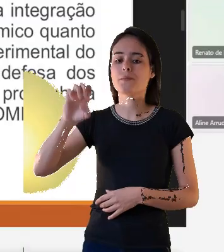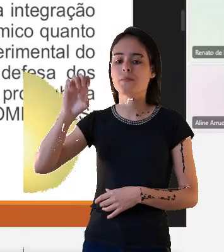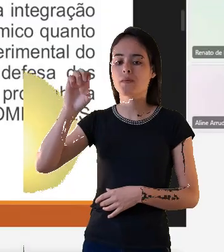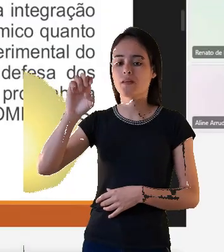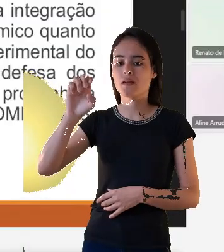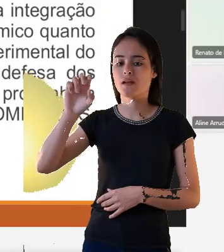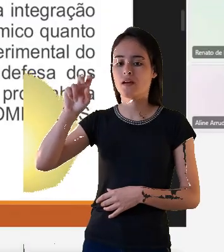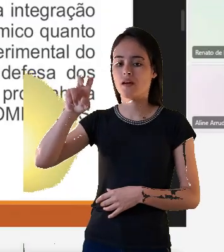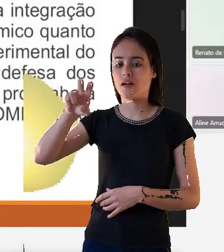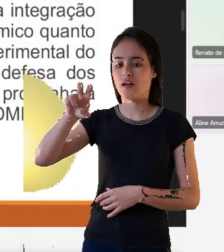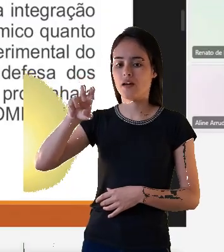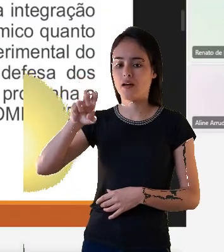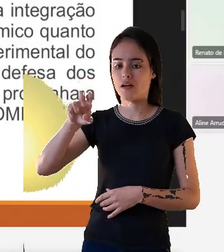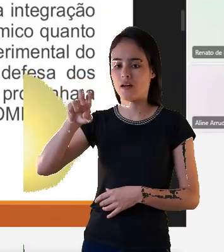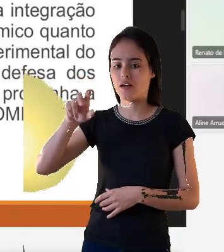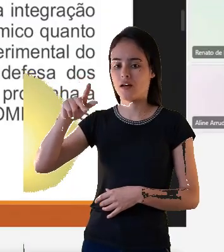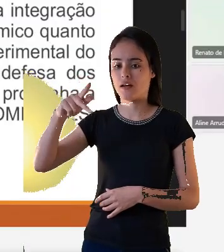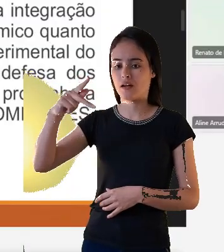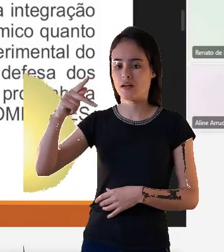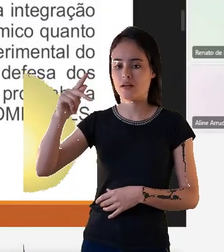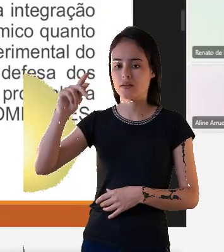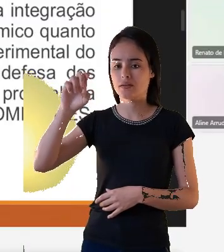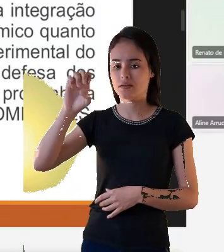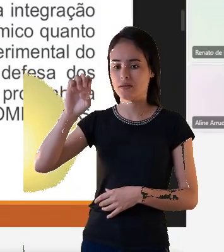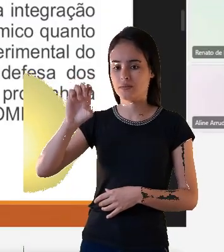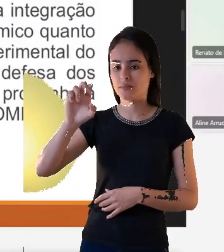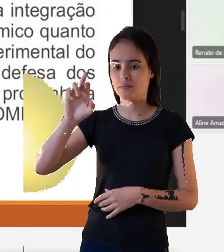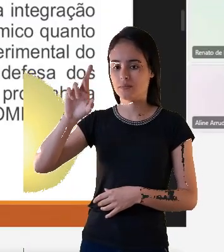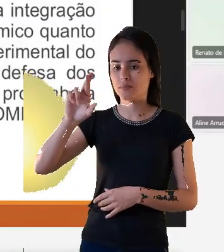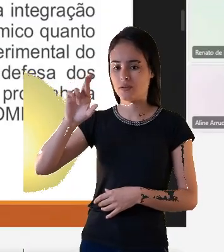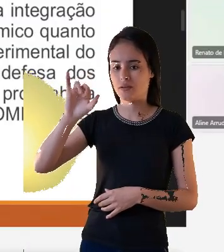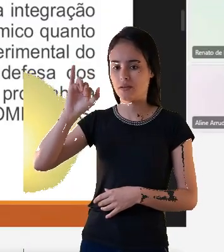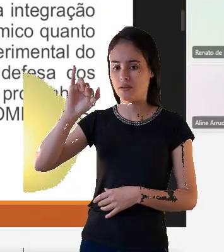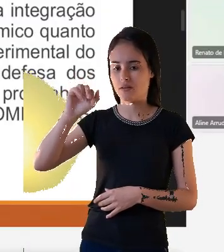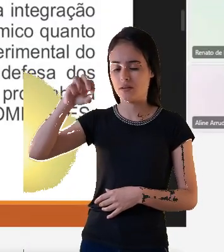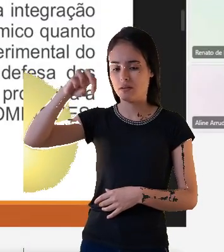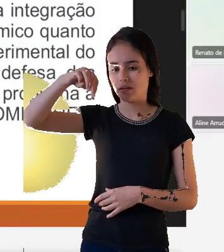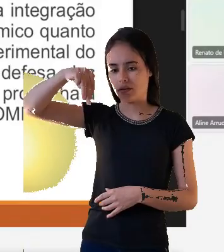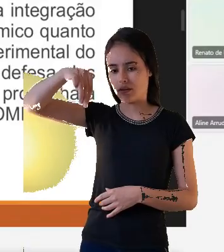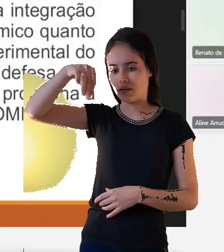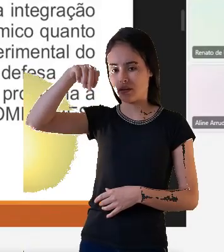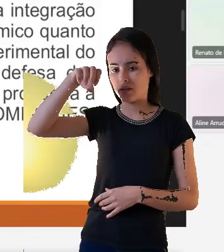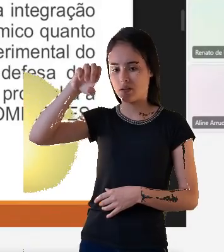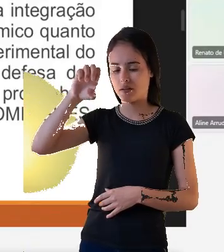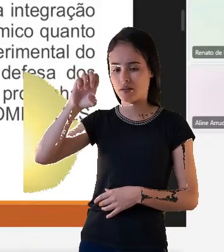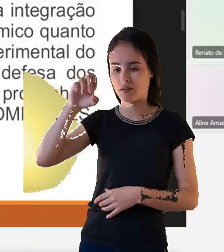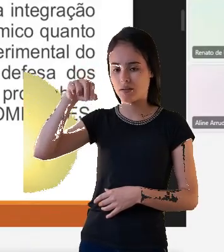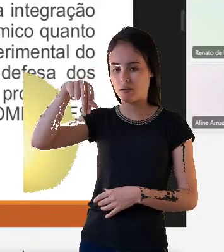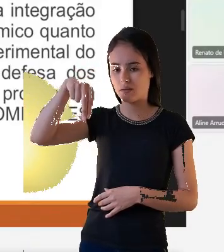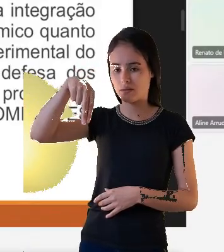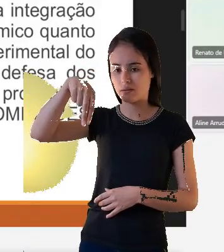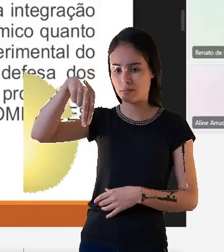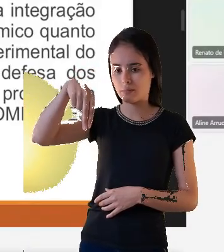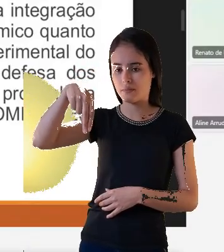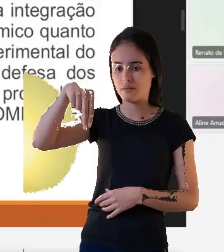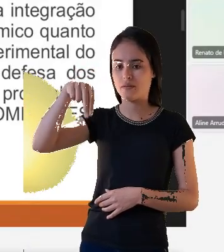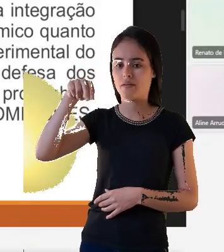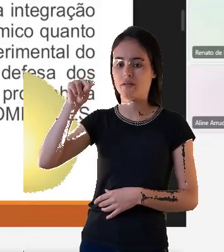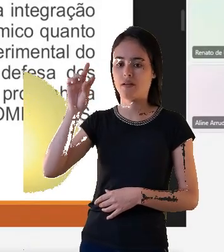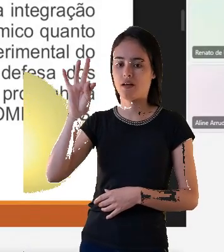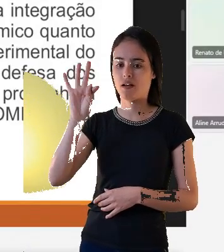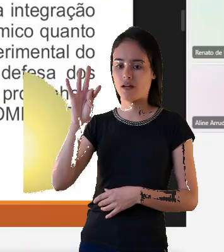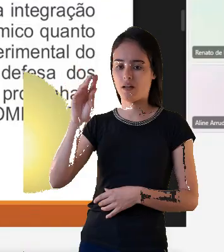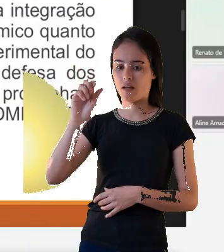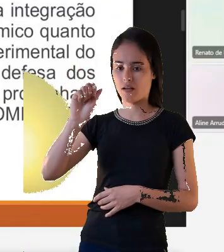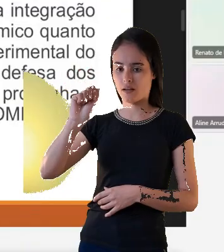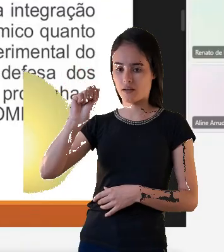uma organização artística, mas também política, fortemente política, né? Porque foi